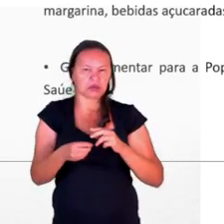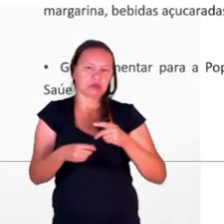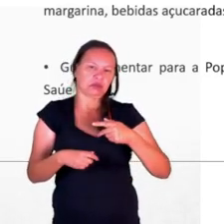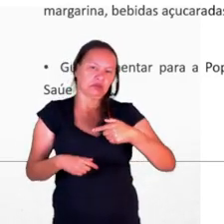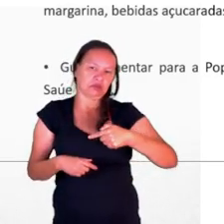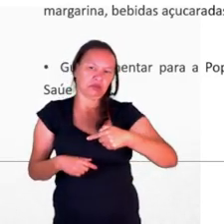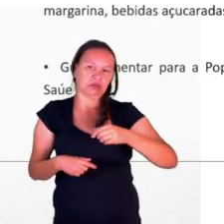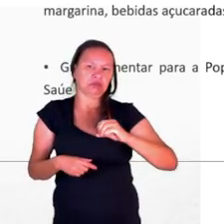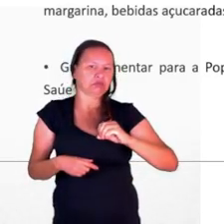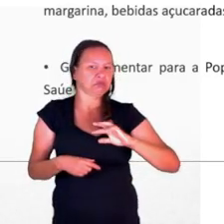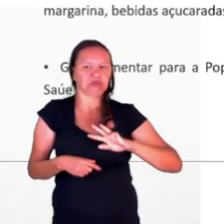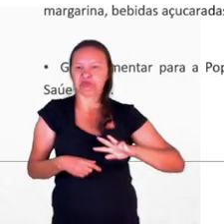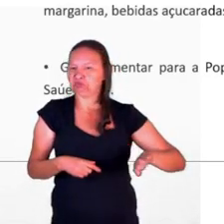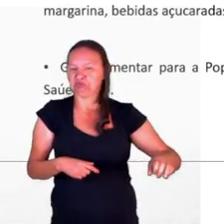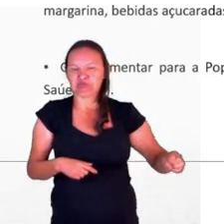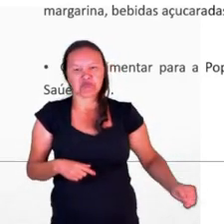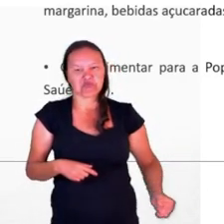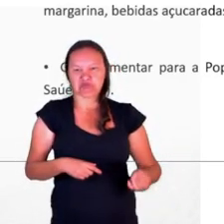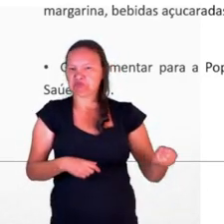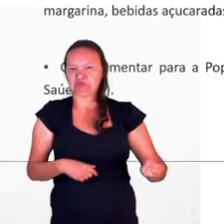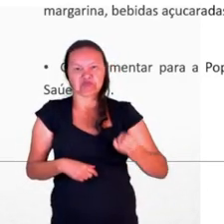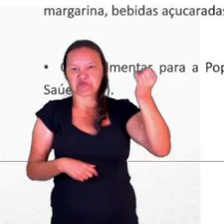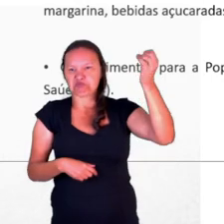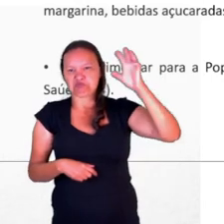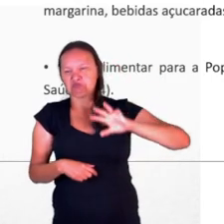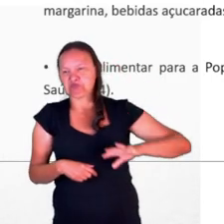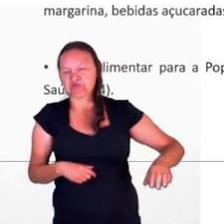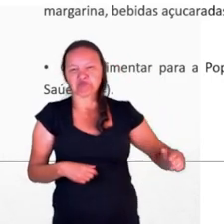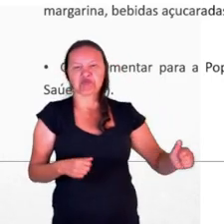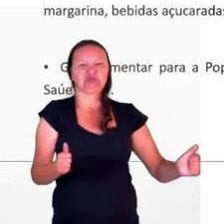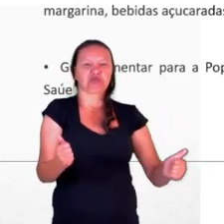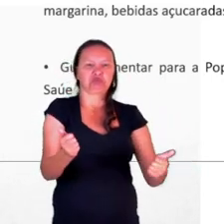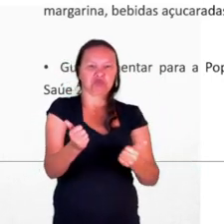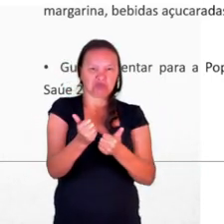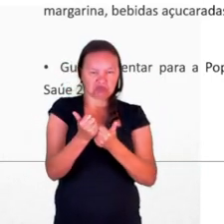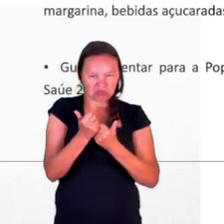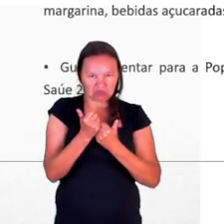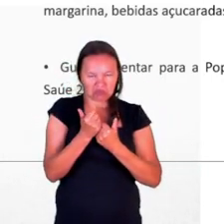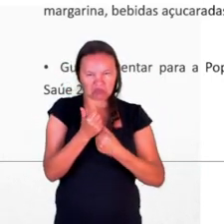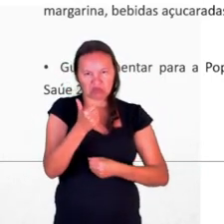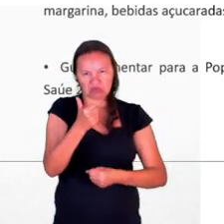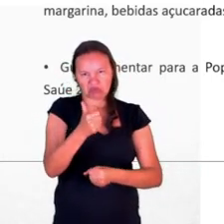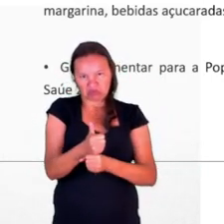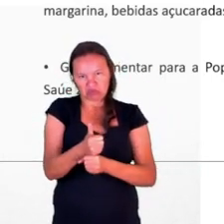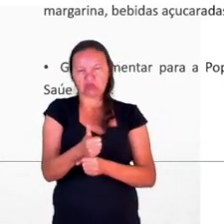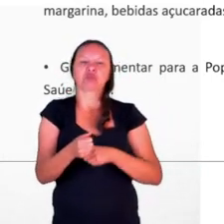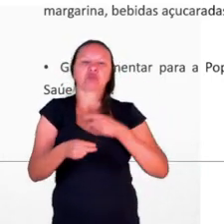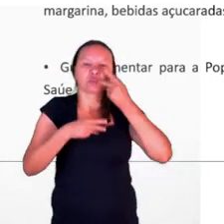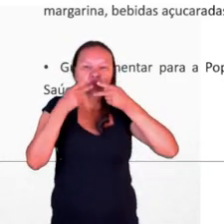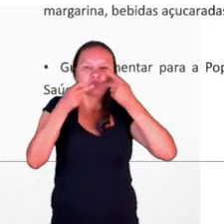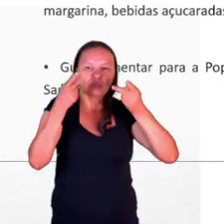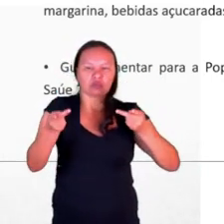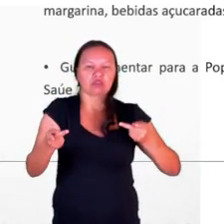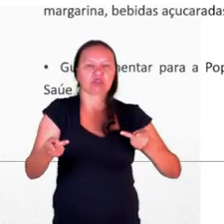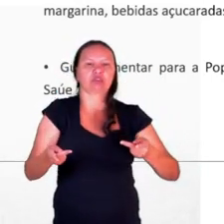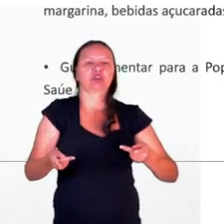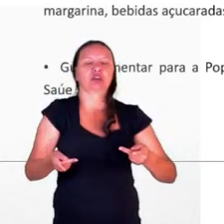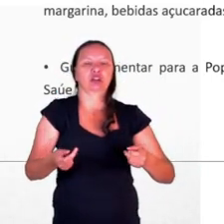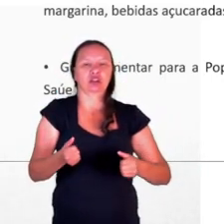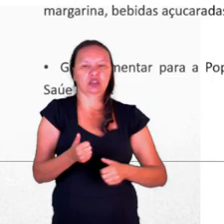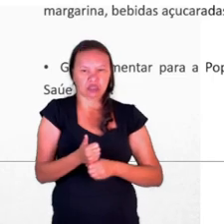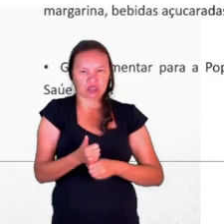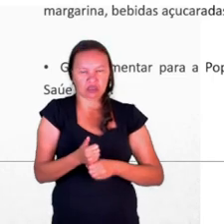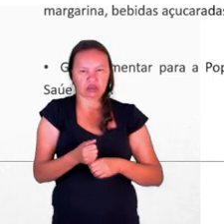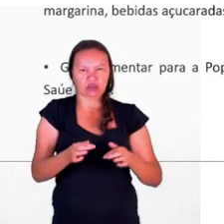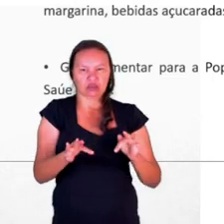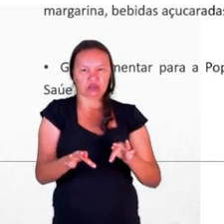70% não importa isso vai até o encontro de uma fala recente também eh do kenac aí o zafaron